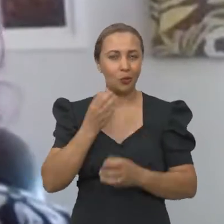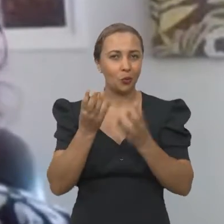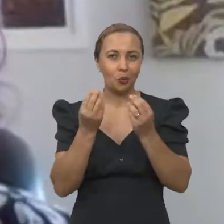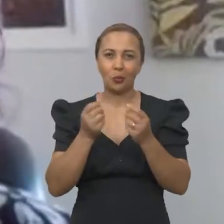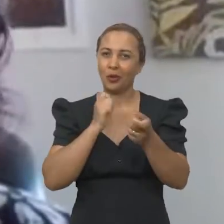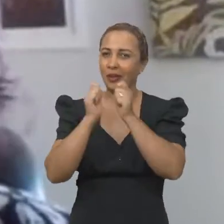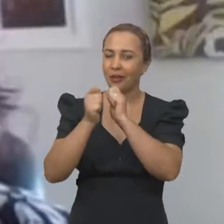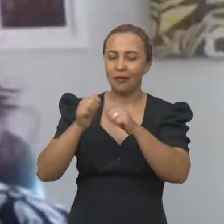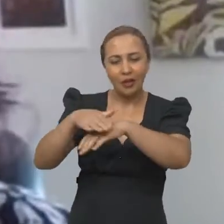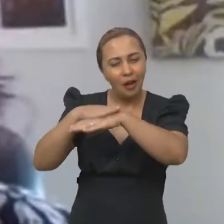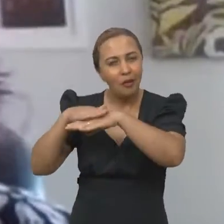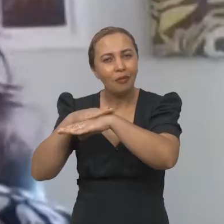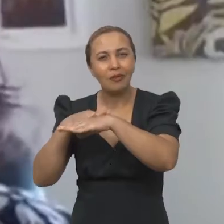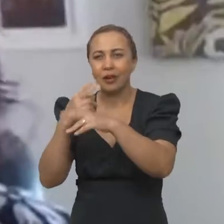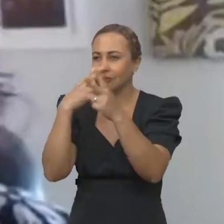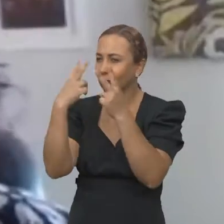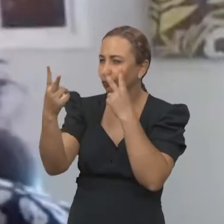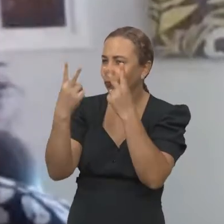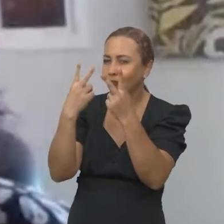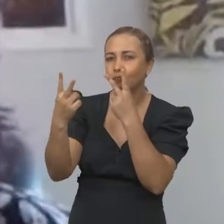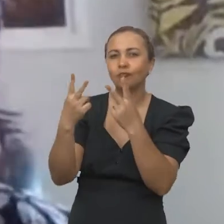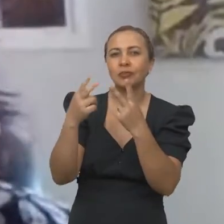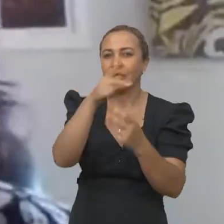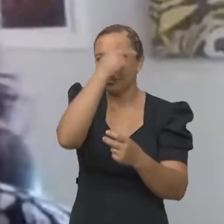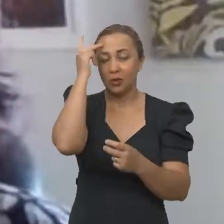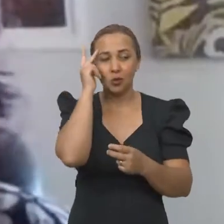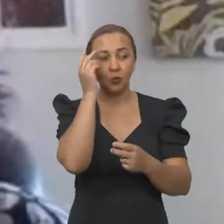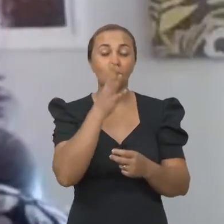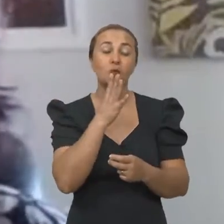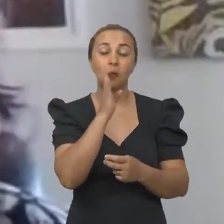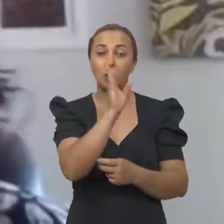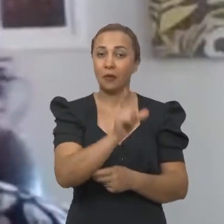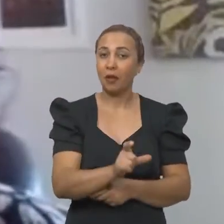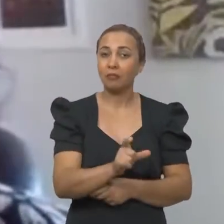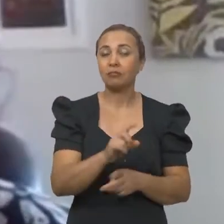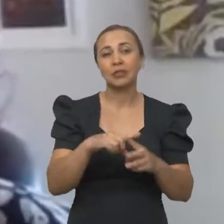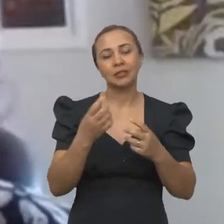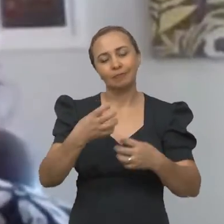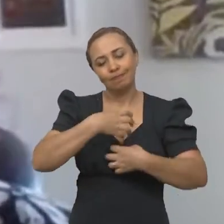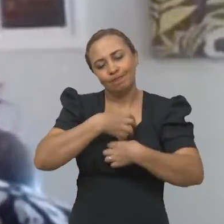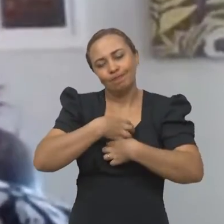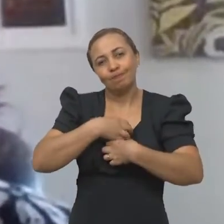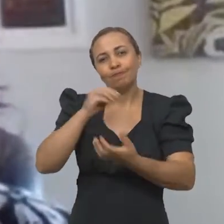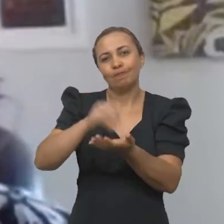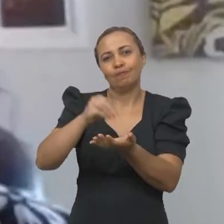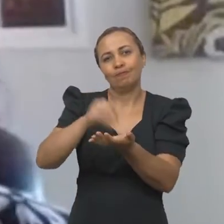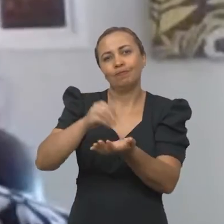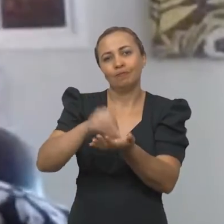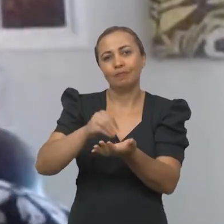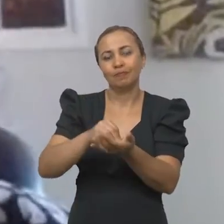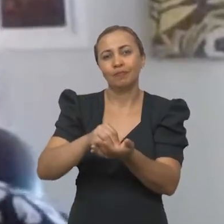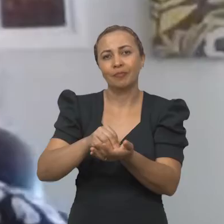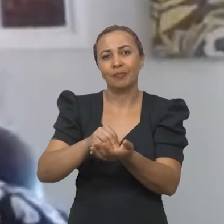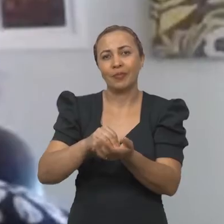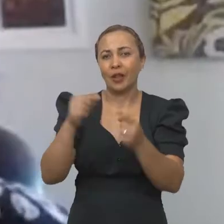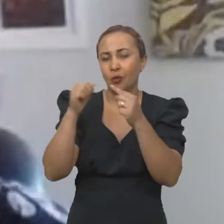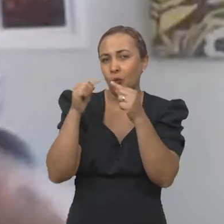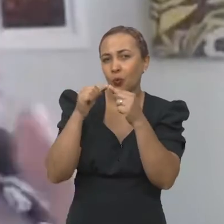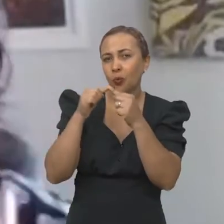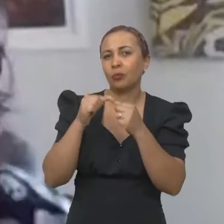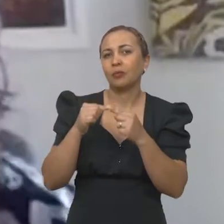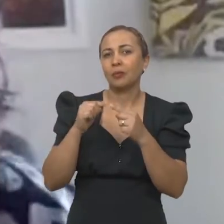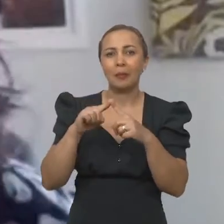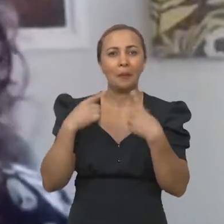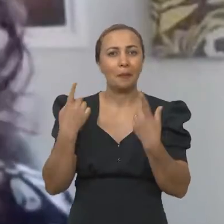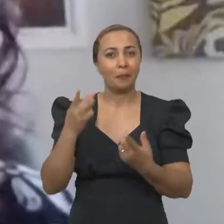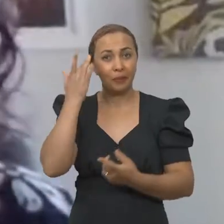gosto muito da entrevista, da conversa, do olho no olho, de conhecer as pessoas. Então, eu sinto falta dessa presença e